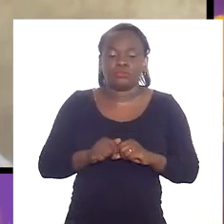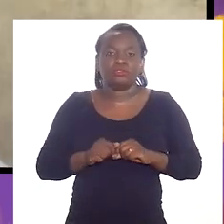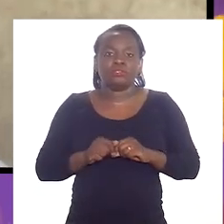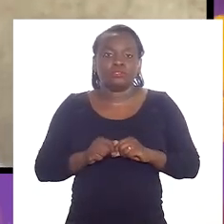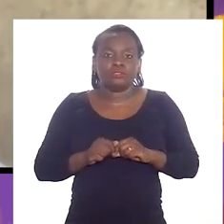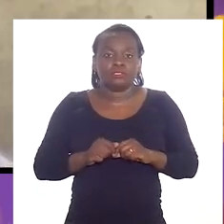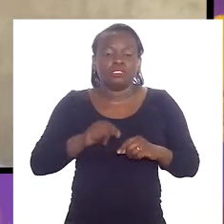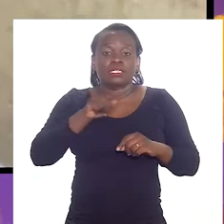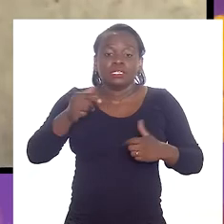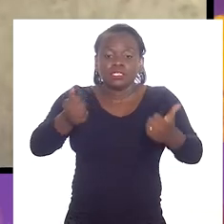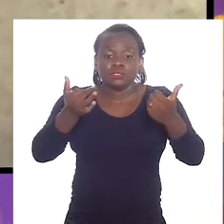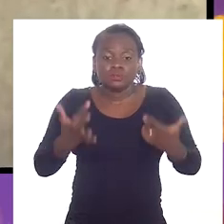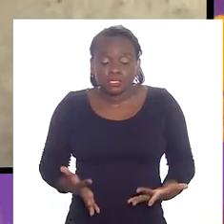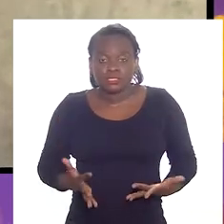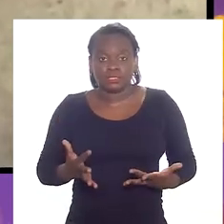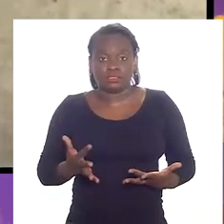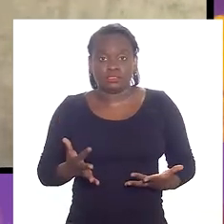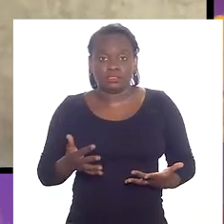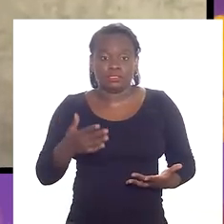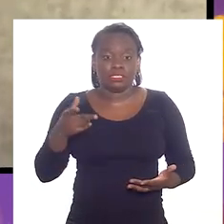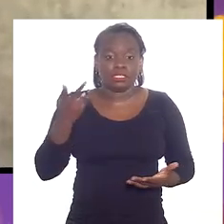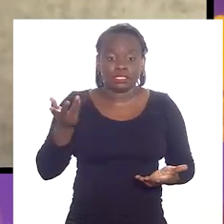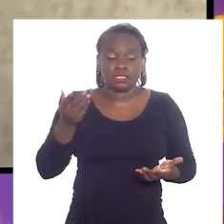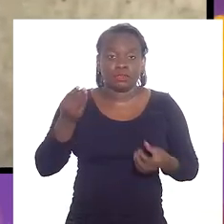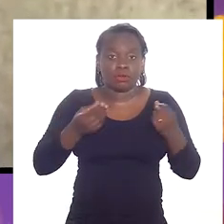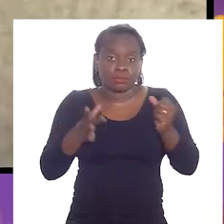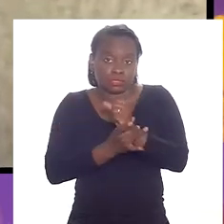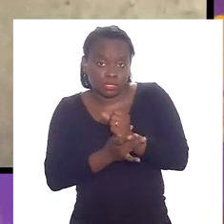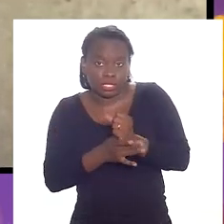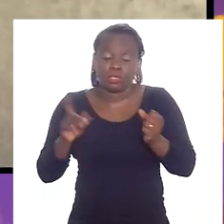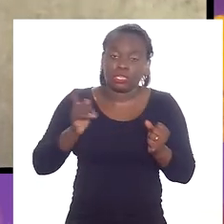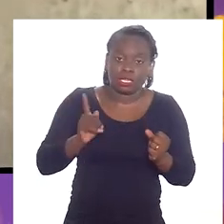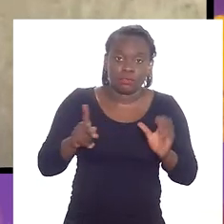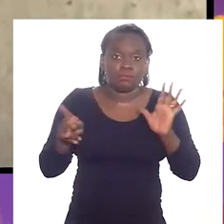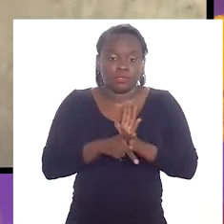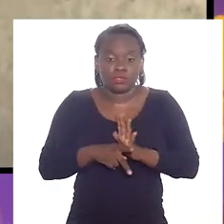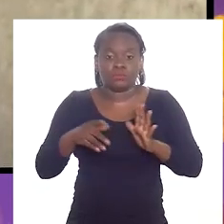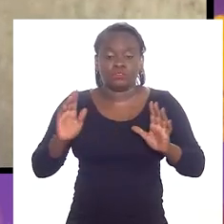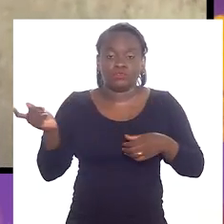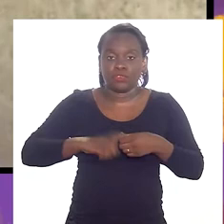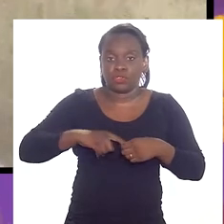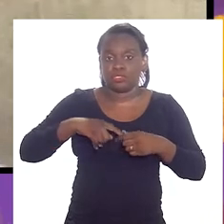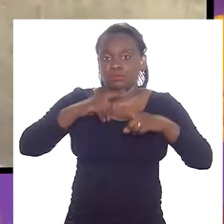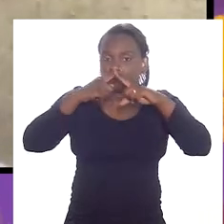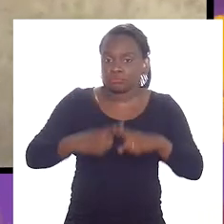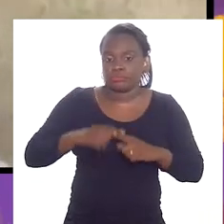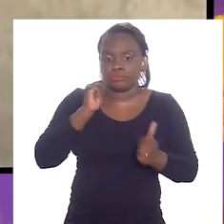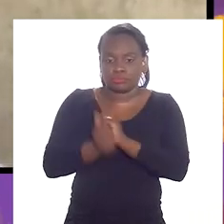a esses médicos da Câmara Técnica de Medicina Desportiva e da Câmara Técnica de